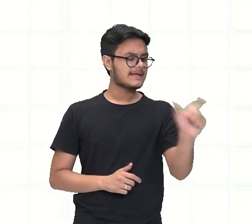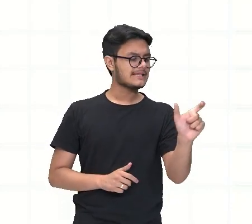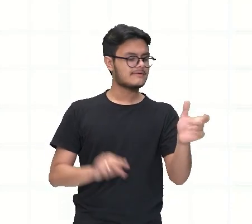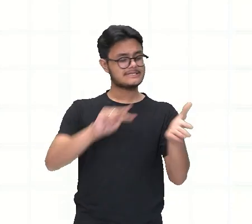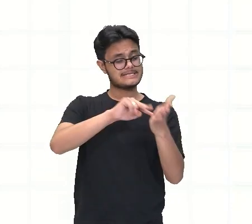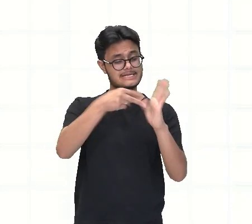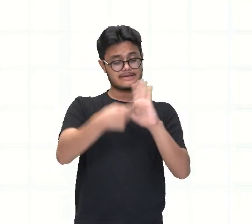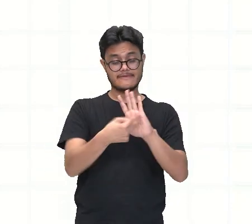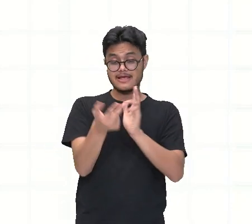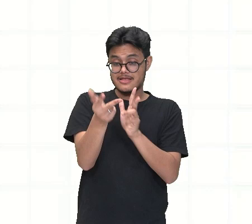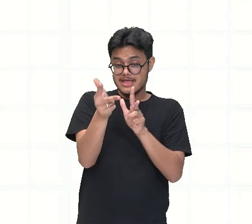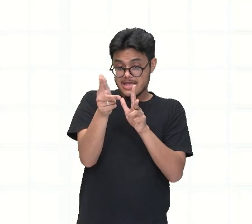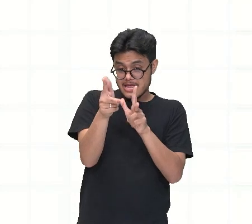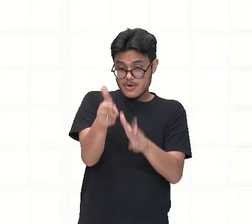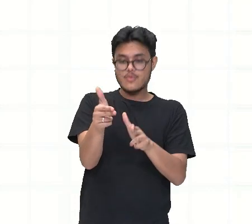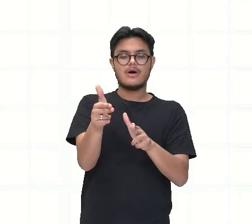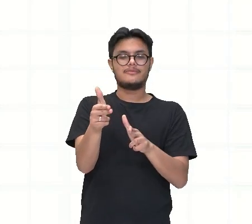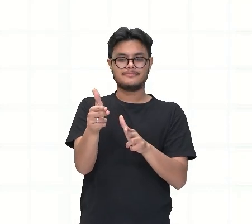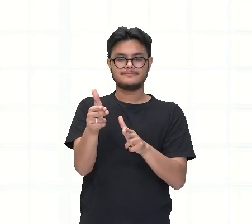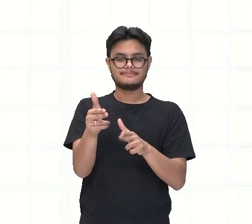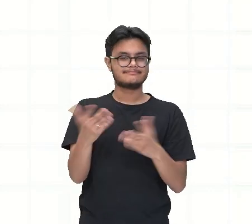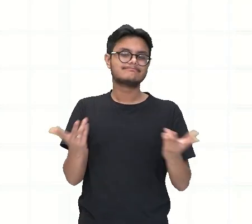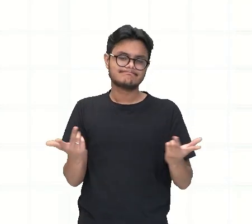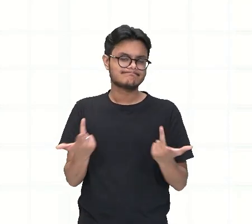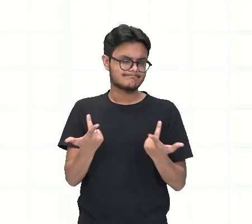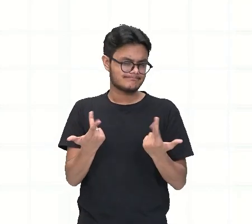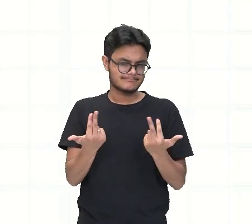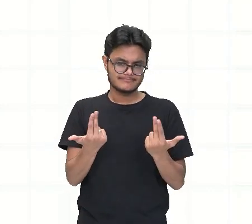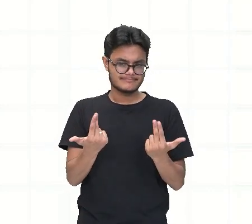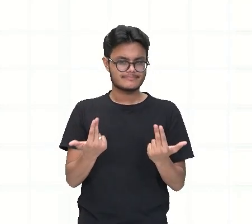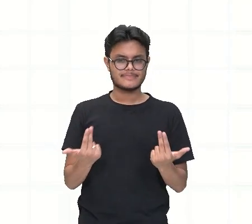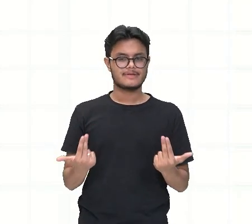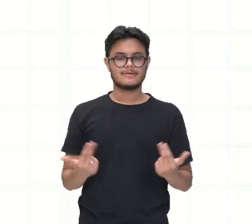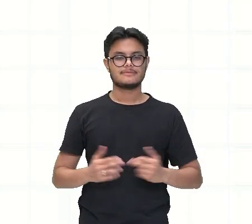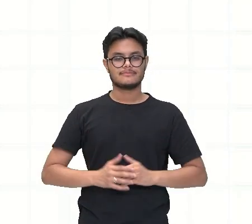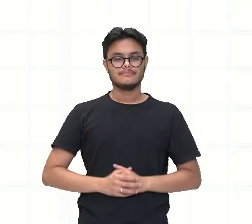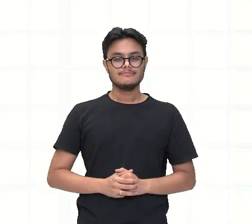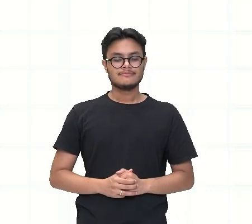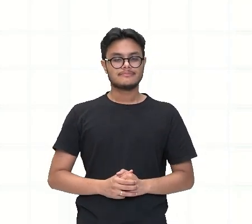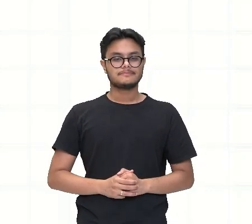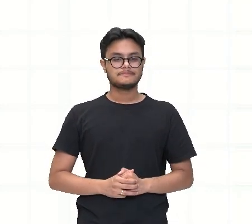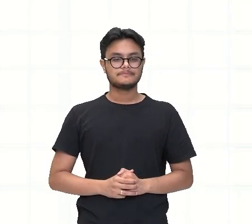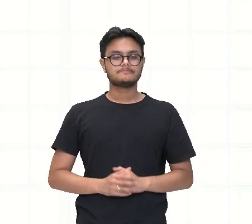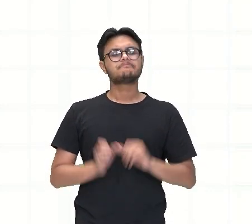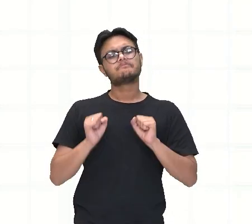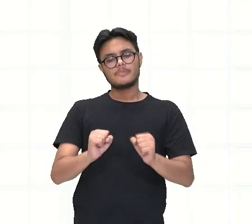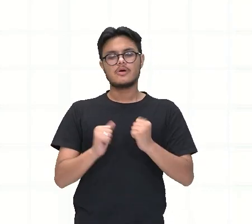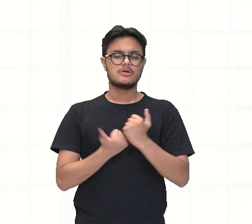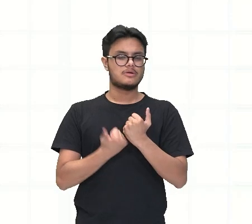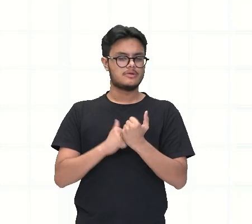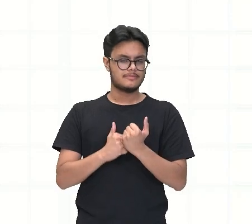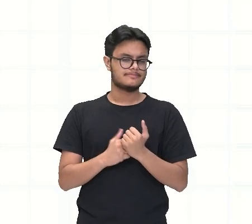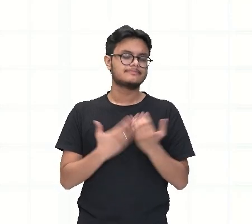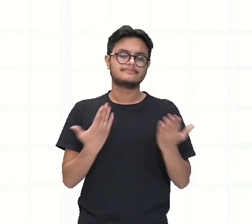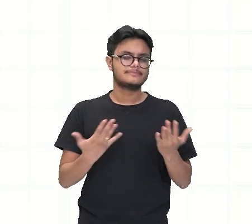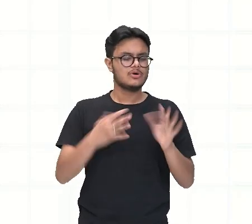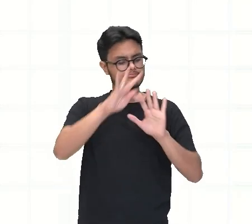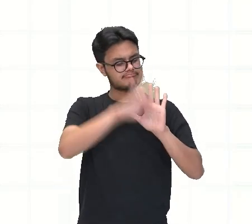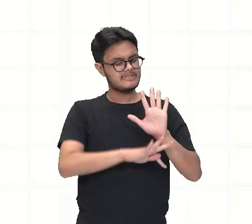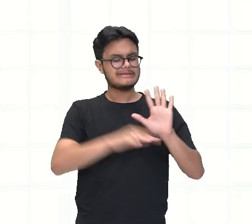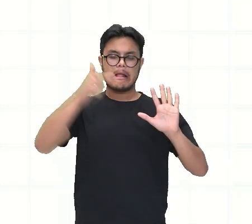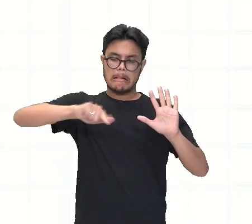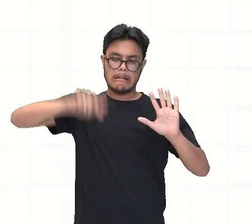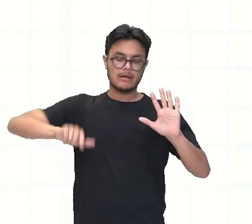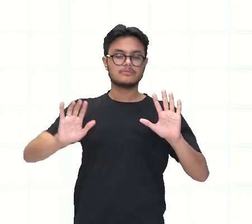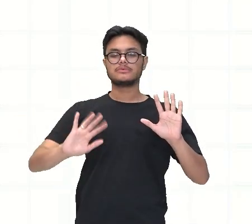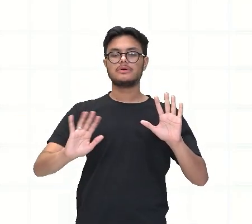tese, depois repetir em sua tese, eu substituo um elemento pelo outro. E assim não fica uma repetição.